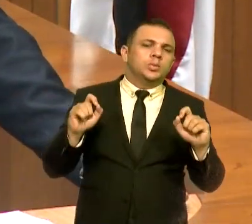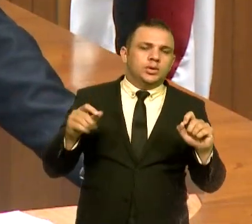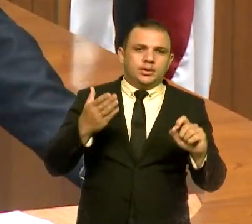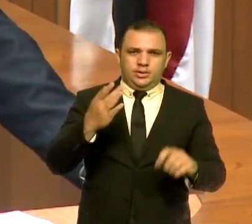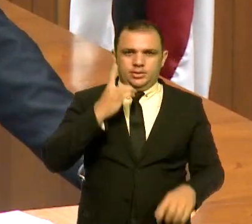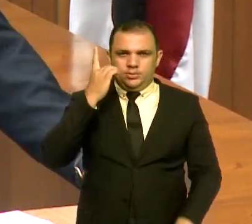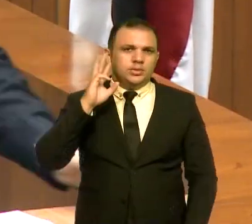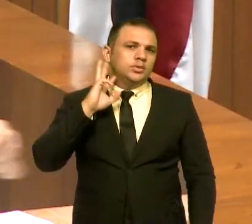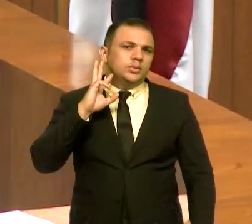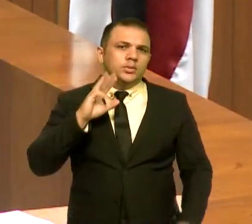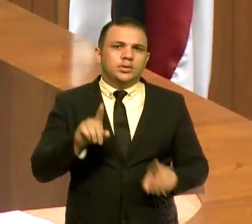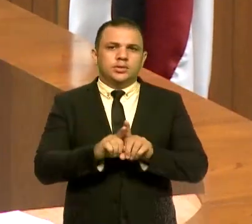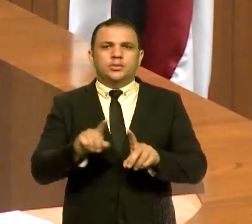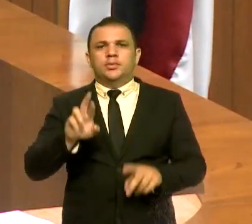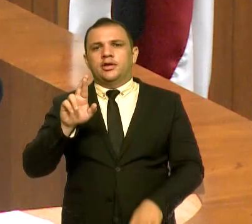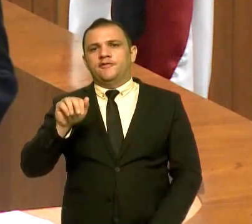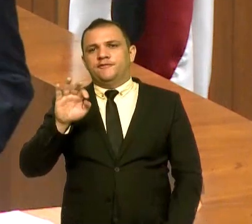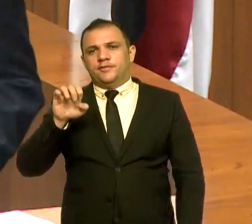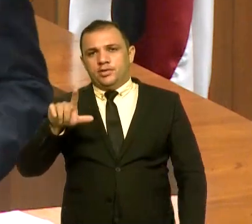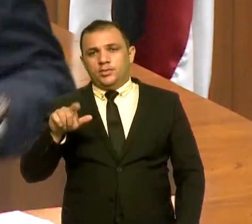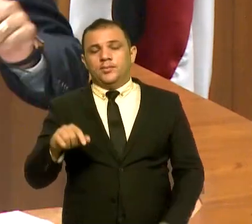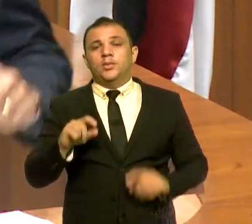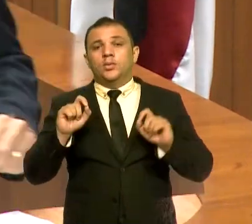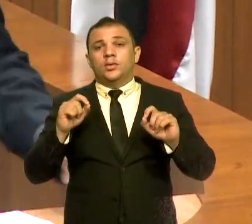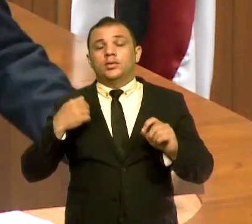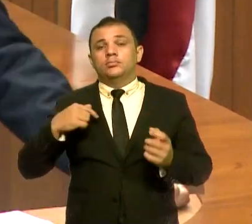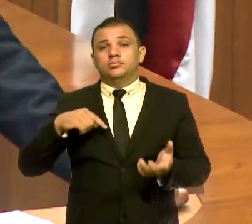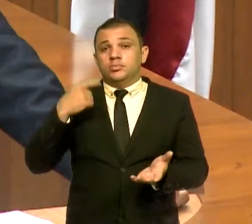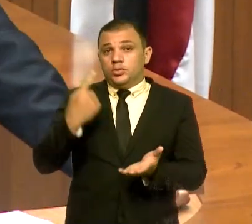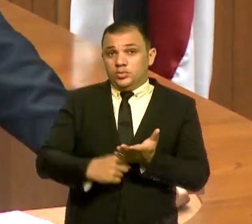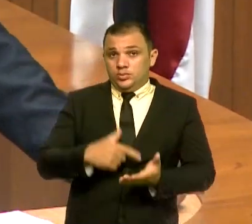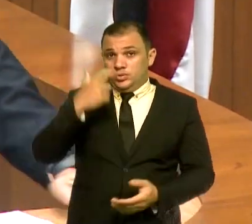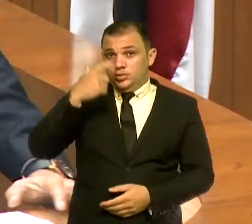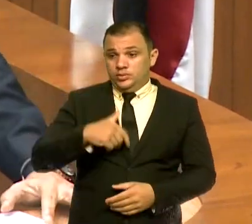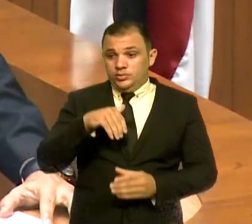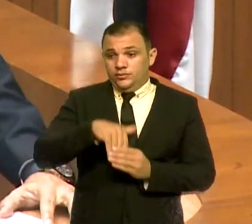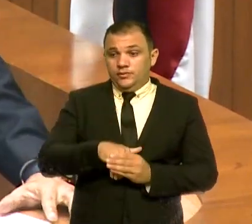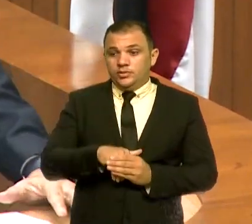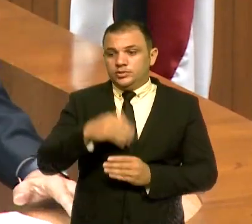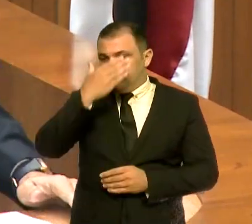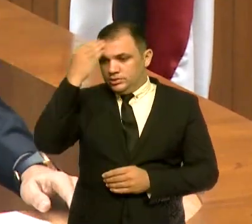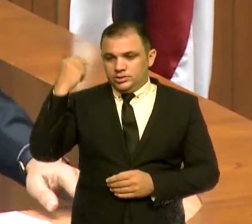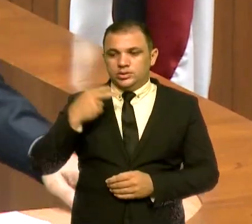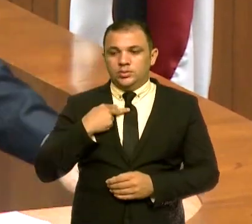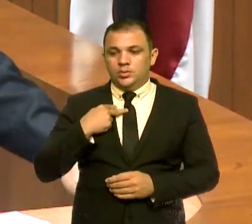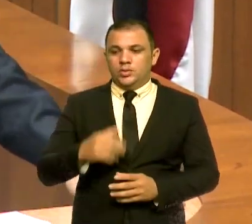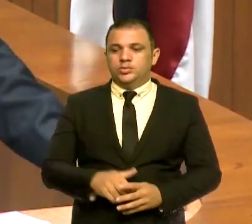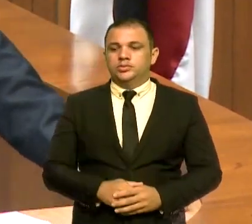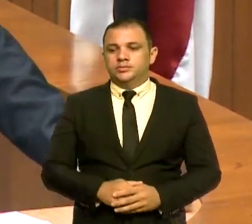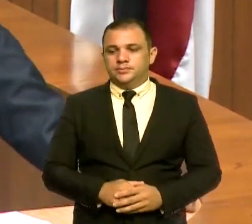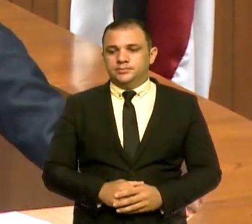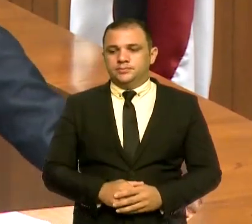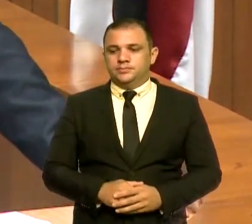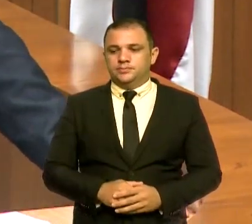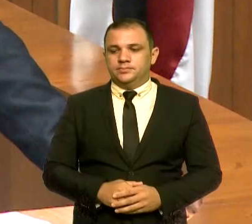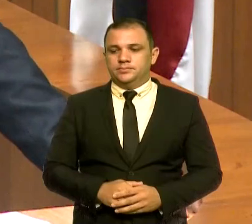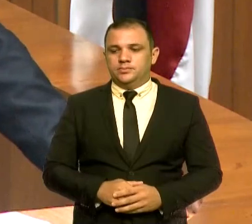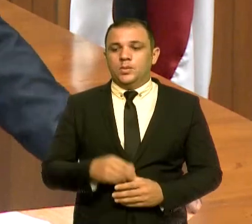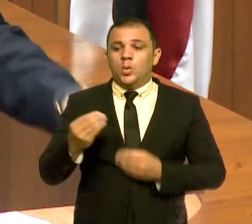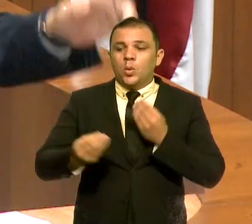Rafael, é que o compromisso de campanha eleitoral, ele não pode ser esquecido. O caminho que nos trouxe até